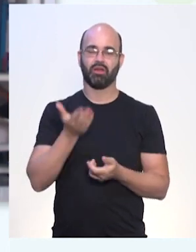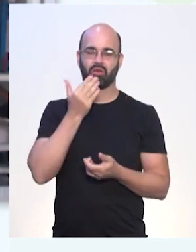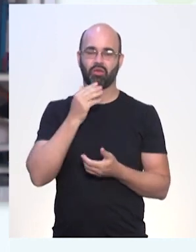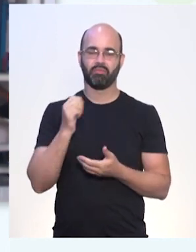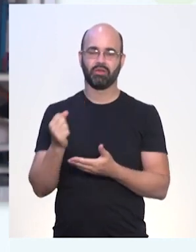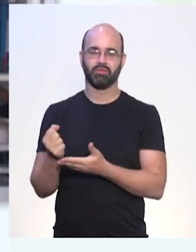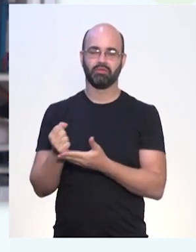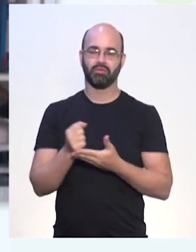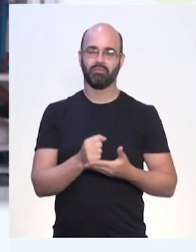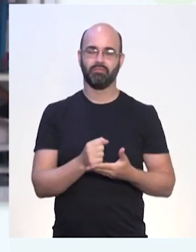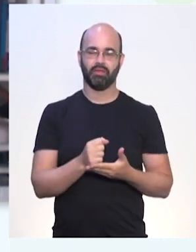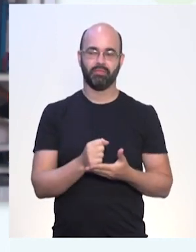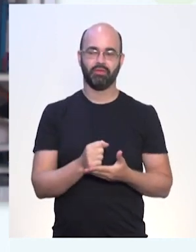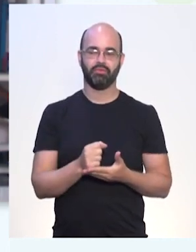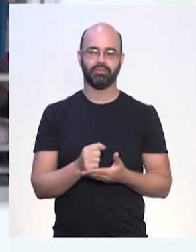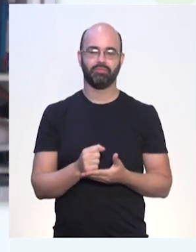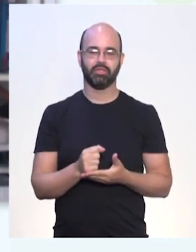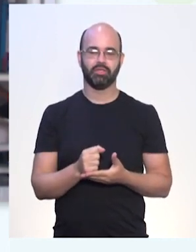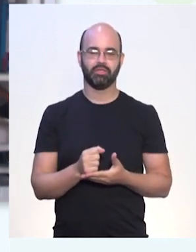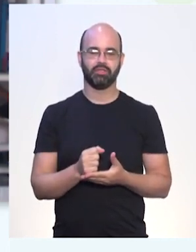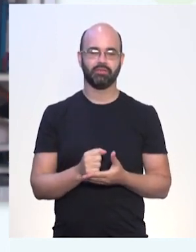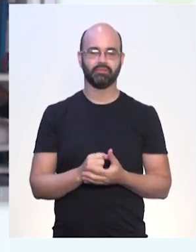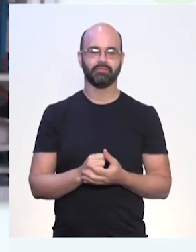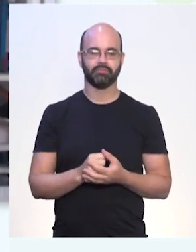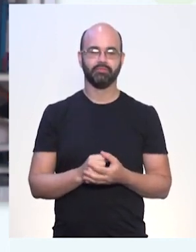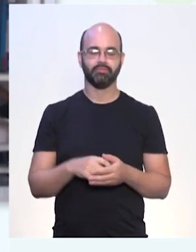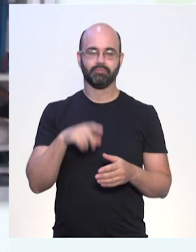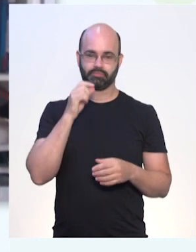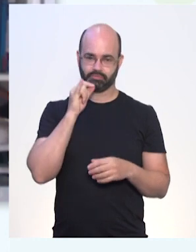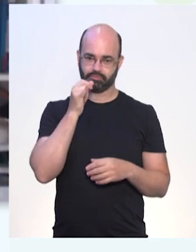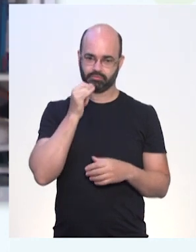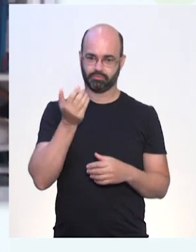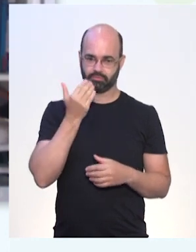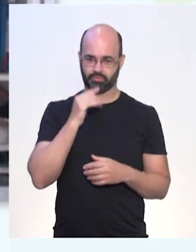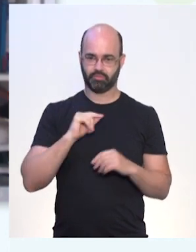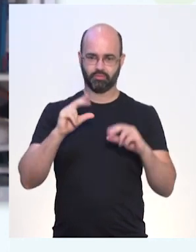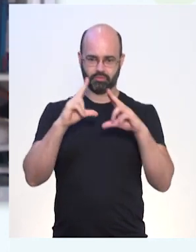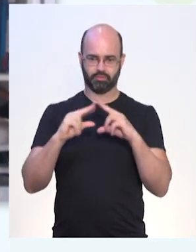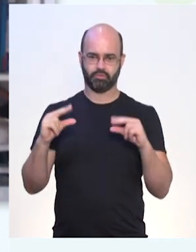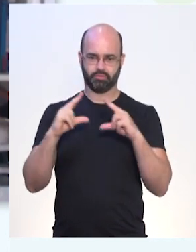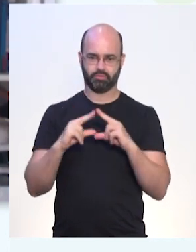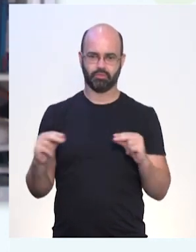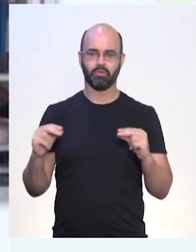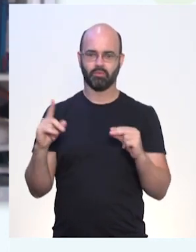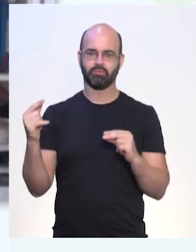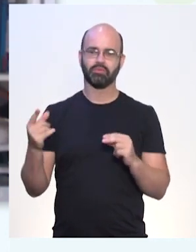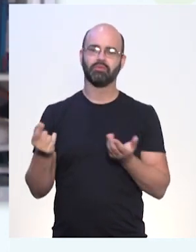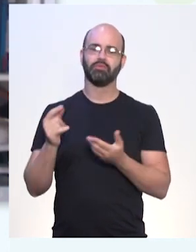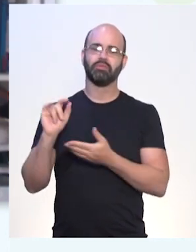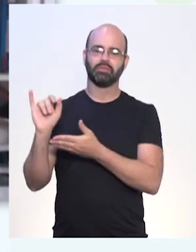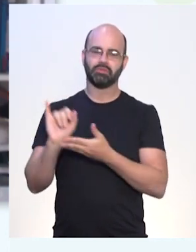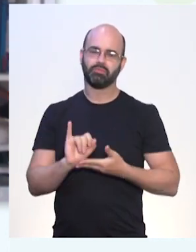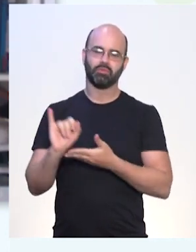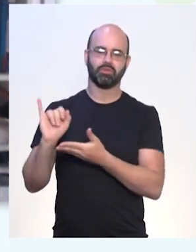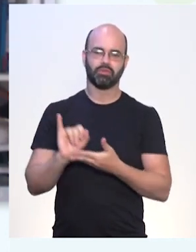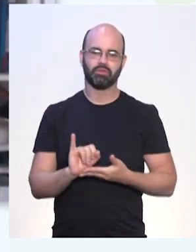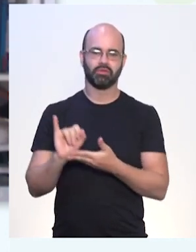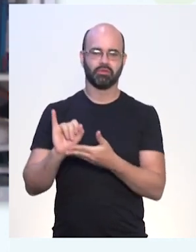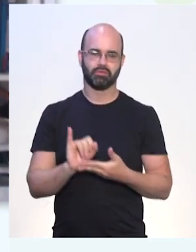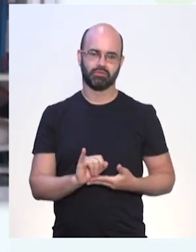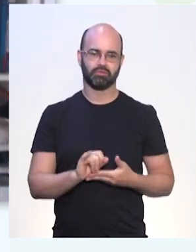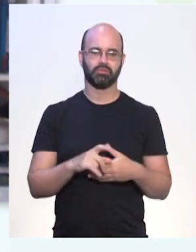acredito e sempre assim 85 porcento dos alimentos no Líbano São importados Então essa explosão